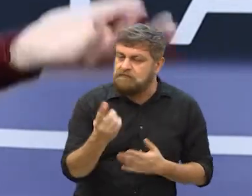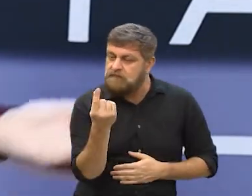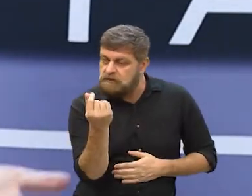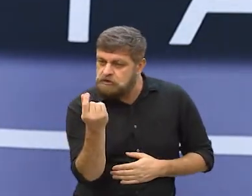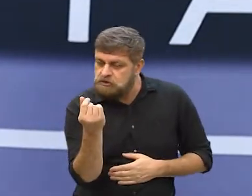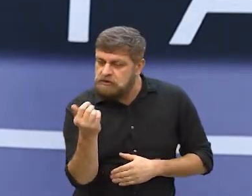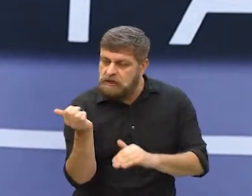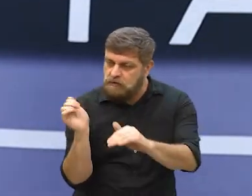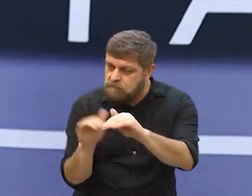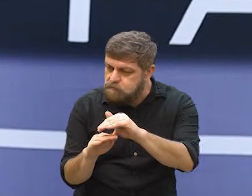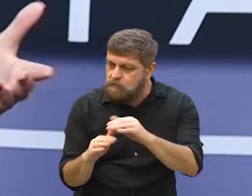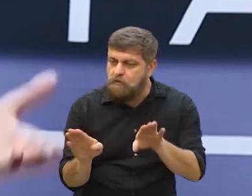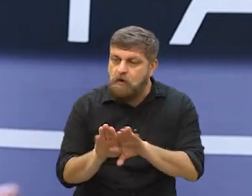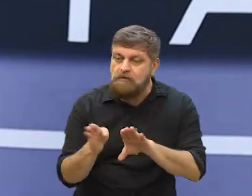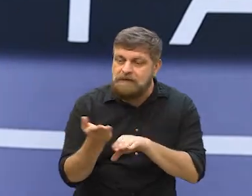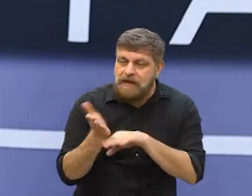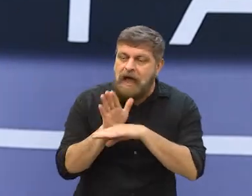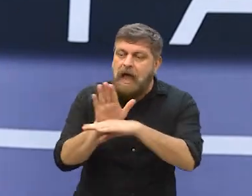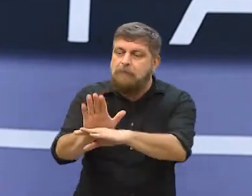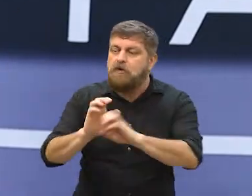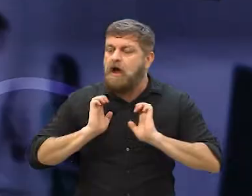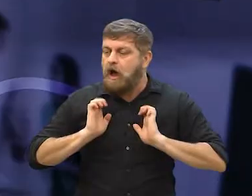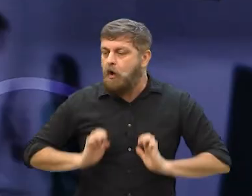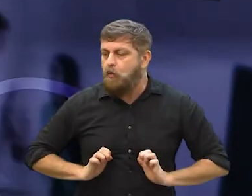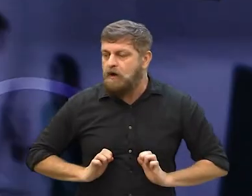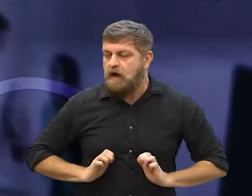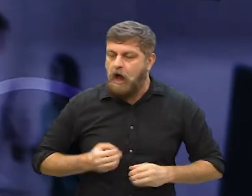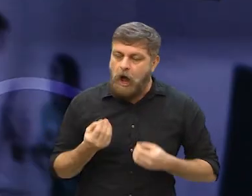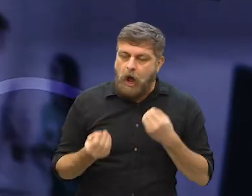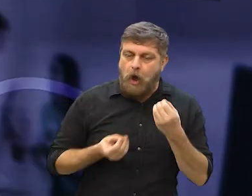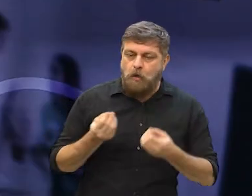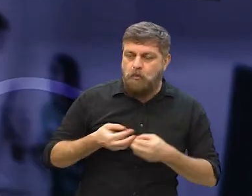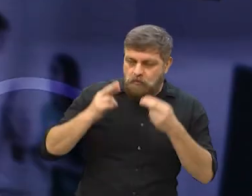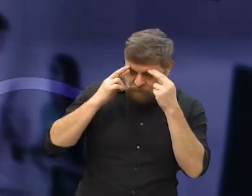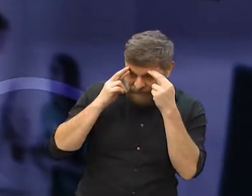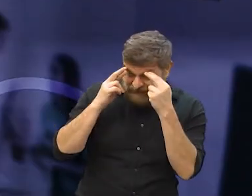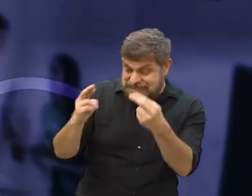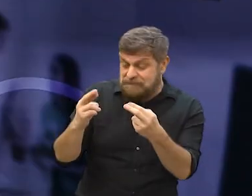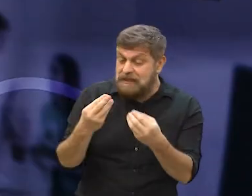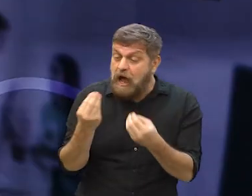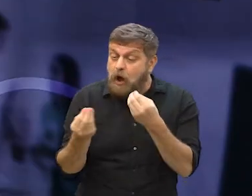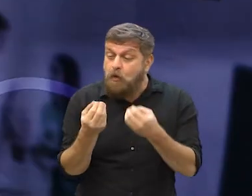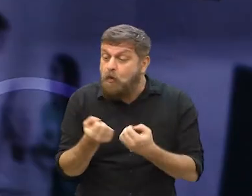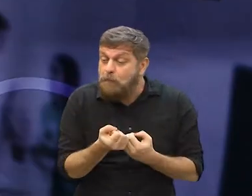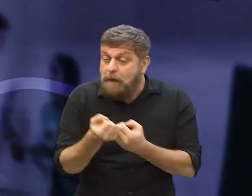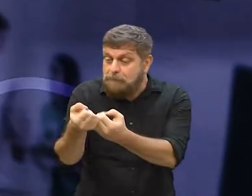forma... moral, ética, ou só respeitando o próximo já é uma maneira de ajudar?